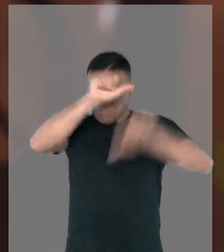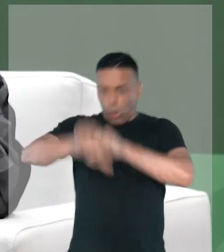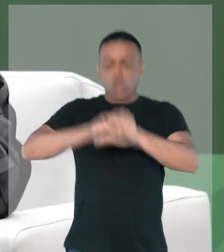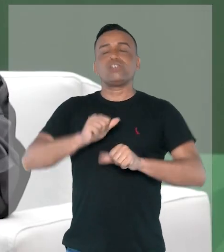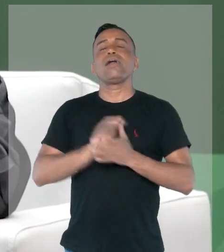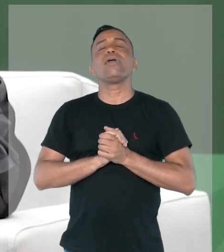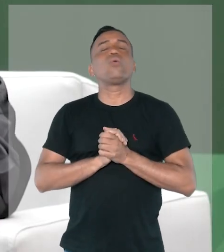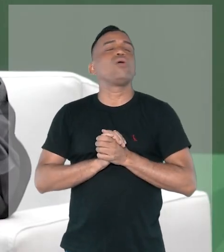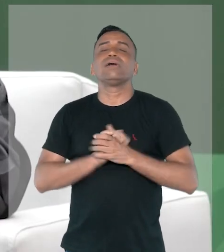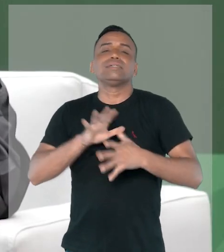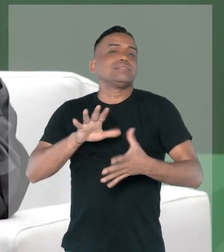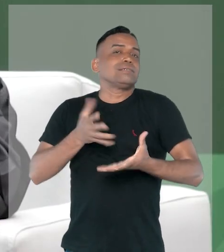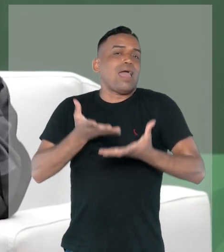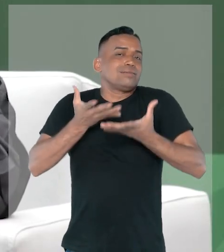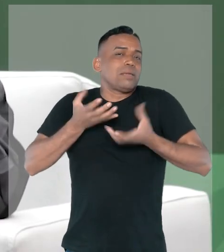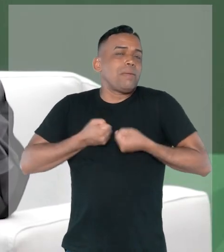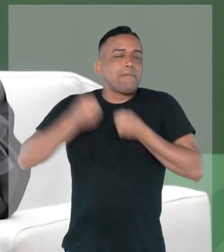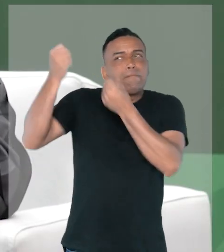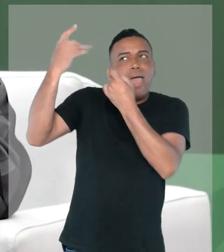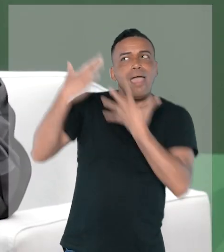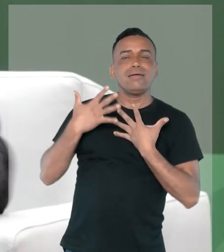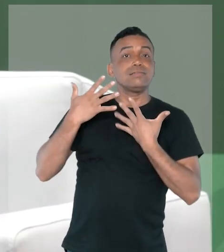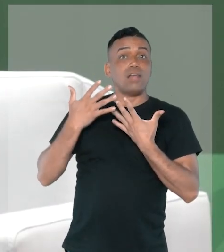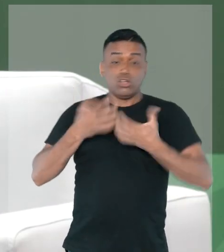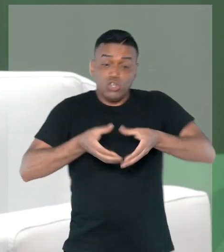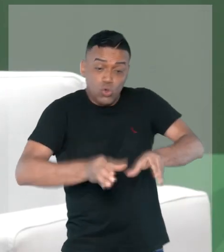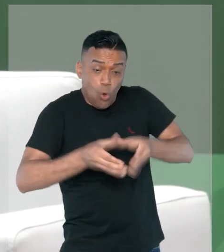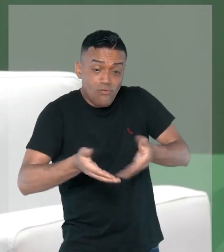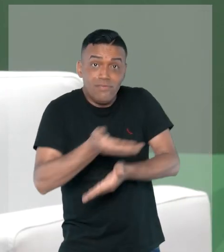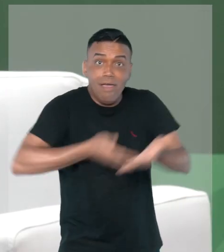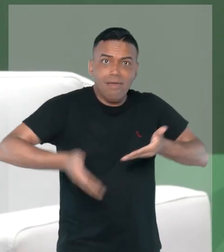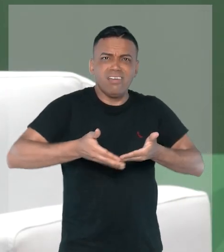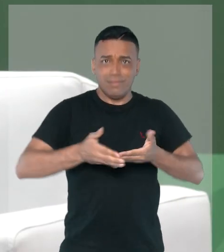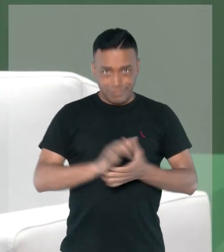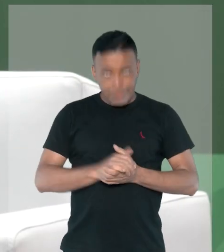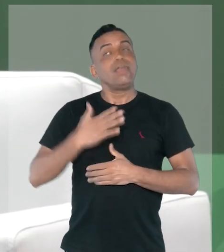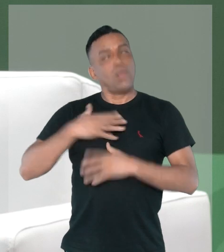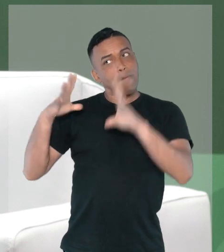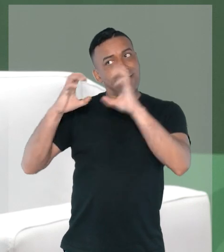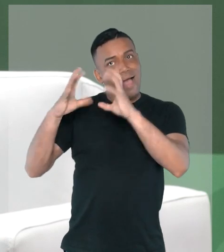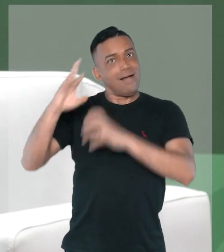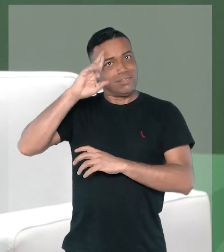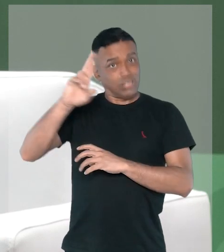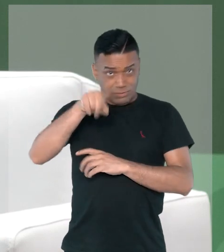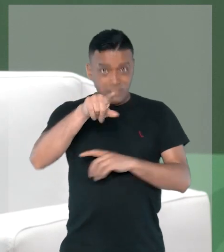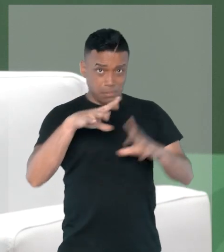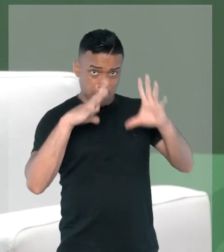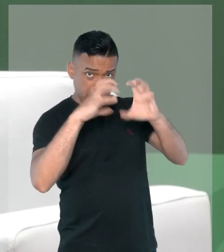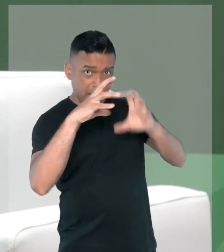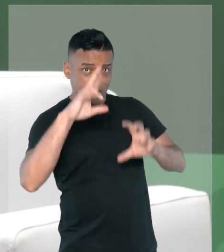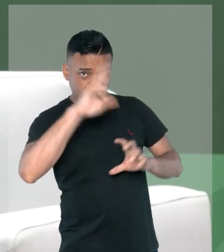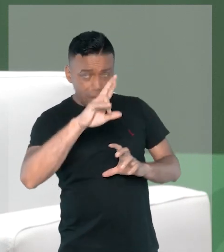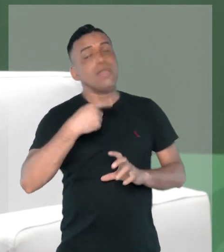de conviver com ela há muitos anos, aprender tantas coisas, mas eu brigava com ela. Vocês não brigam com seus chefes, assim, brigam? Eu